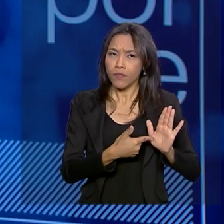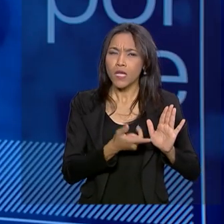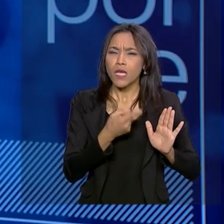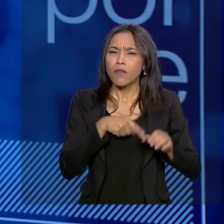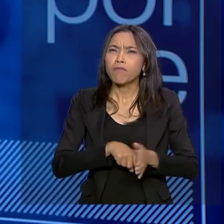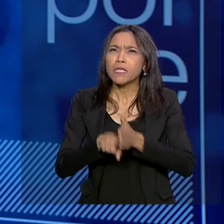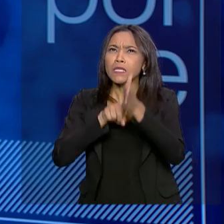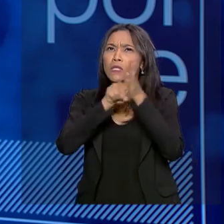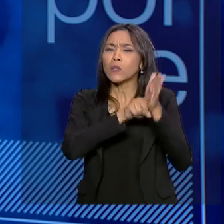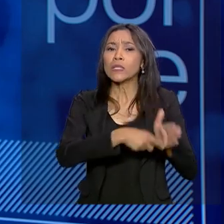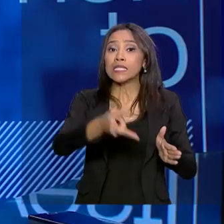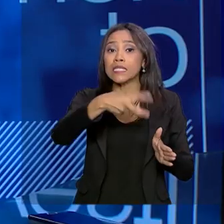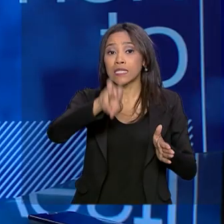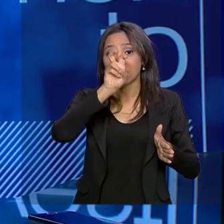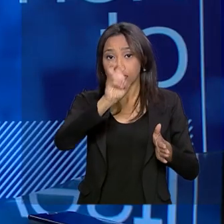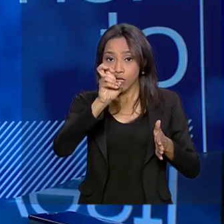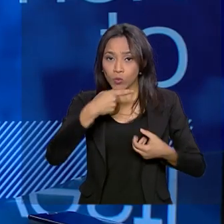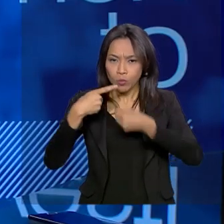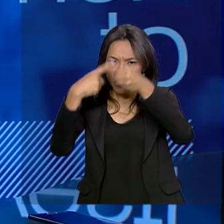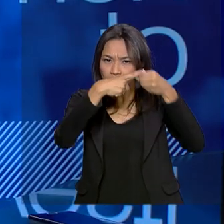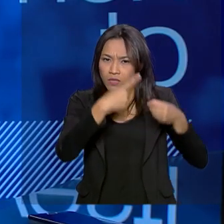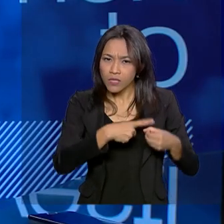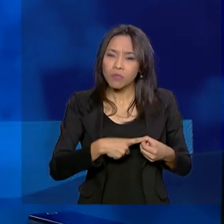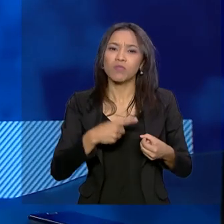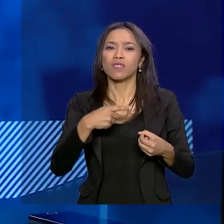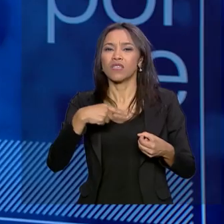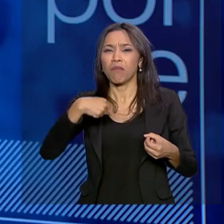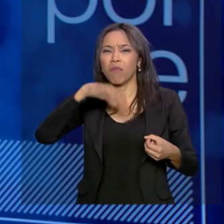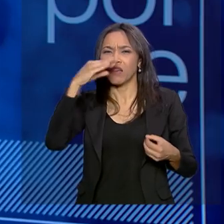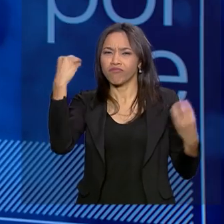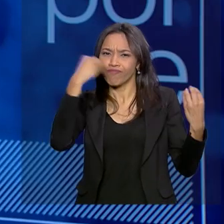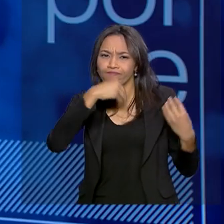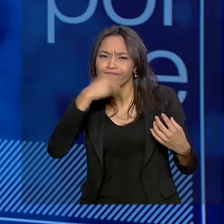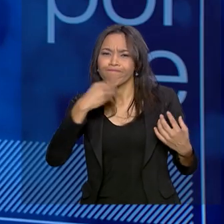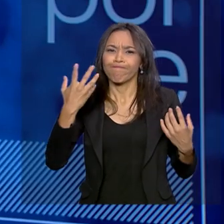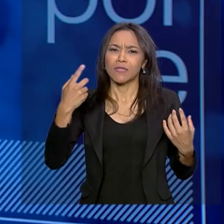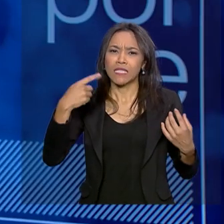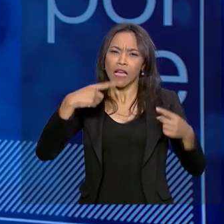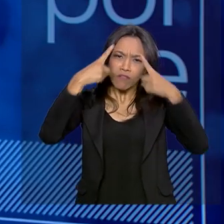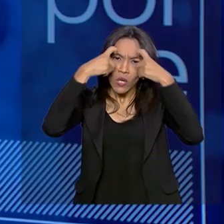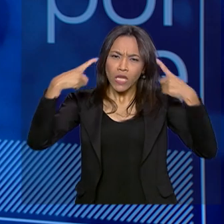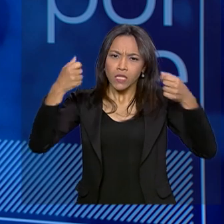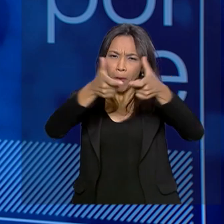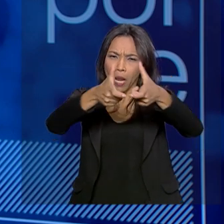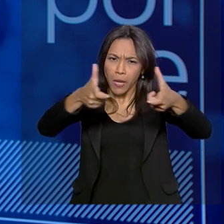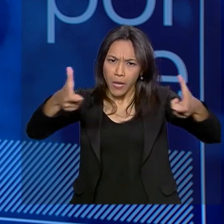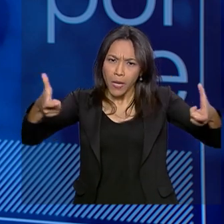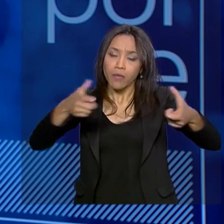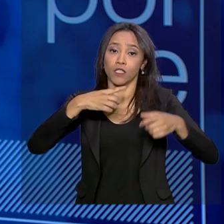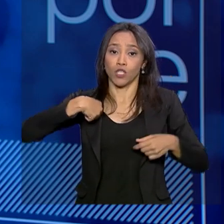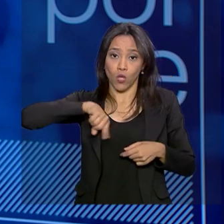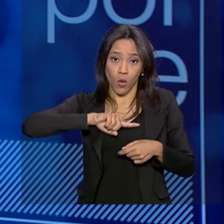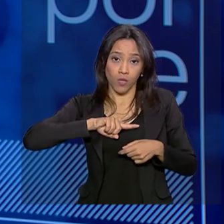mais vulneráveis do país. E nós estamos desenvolvendo já ações